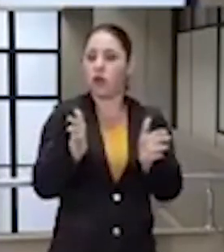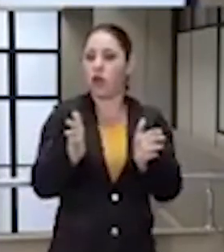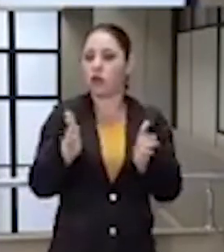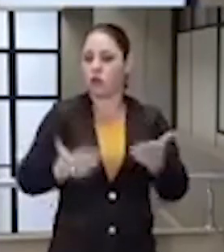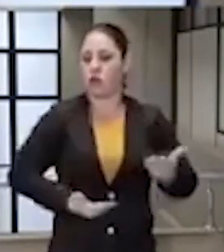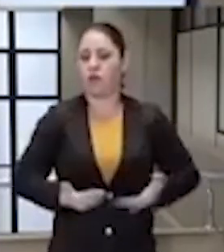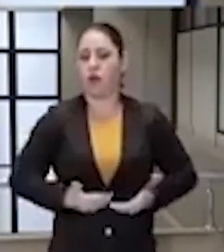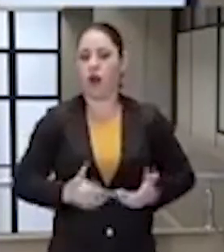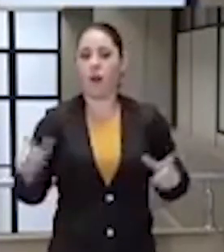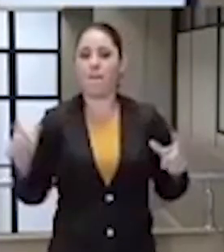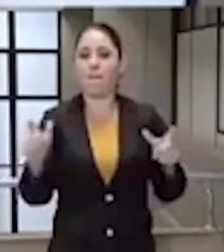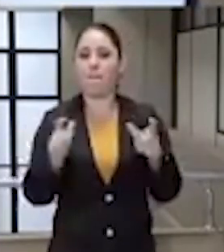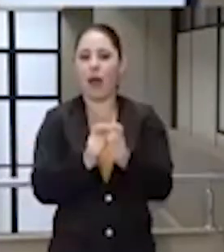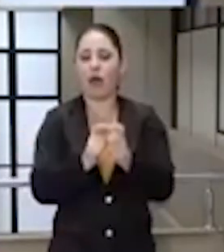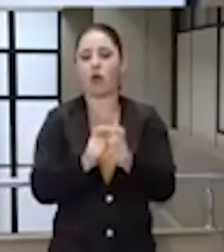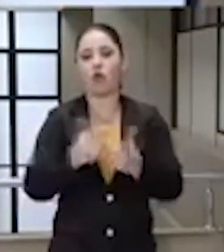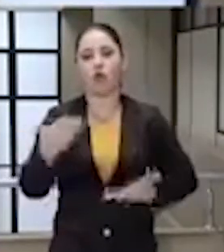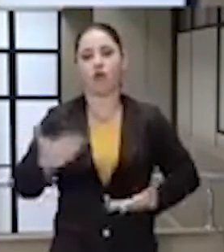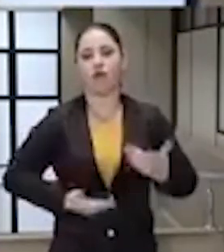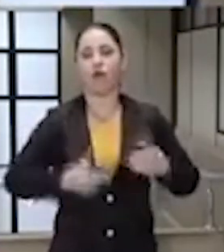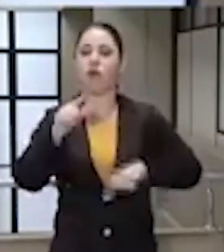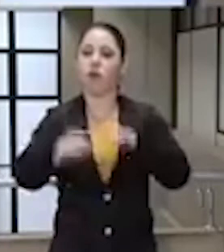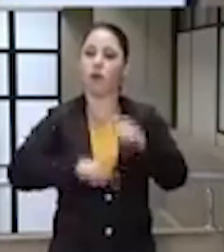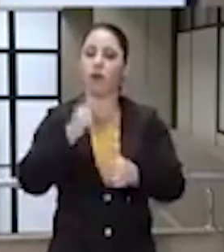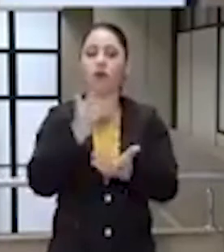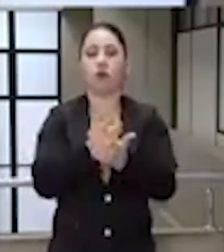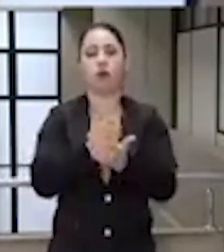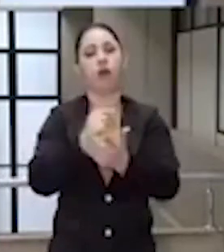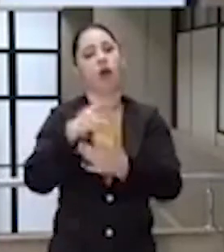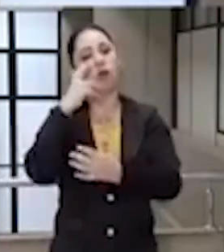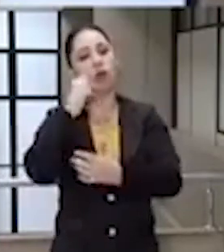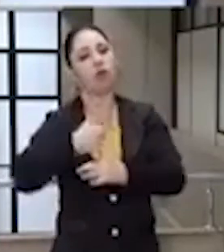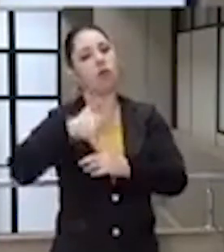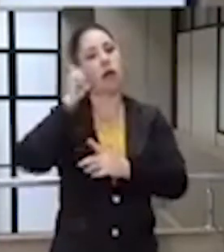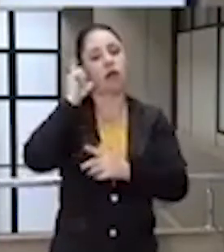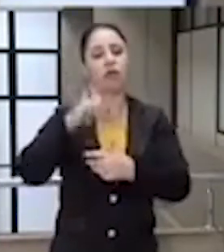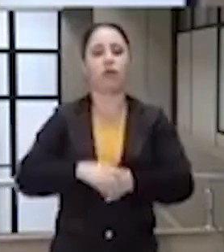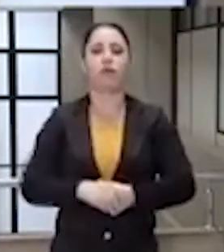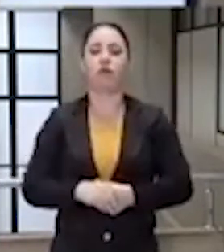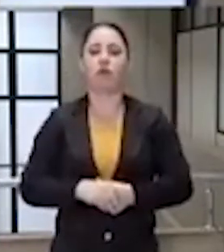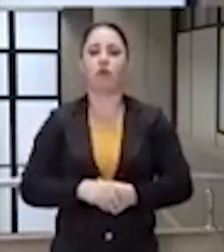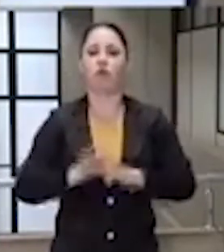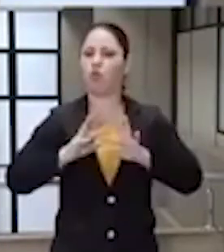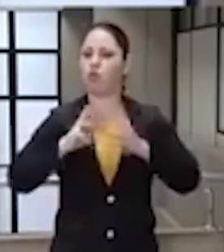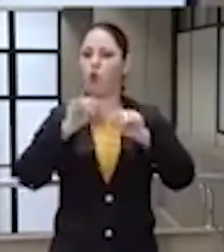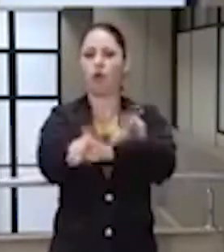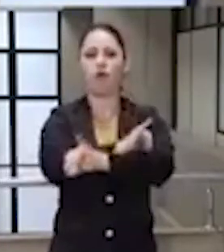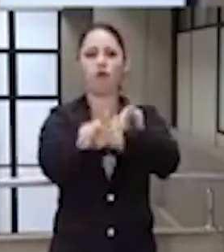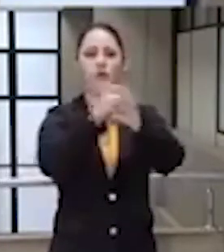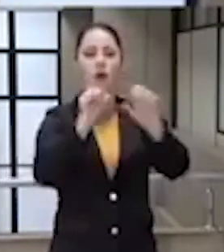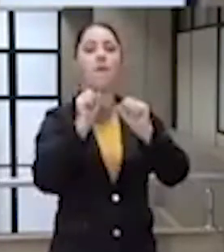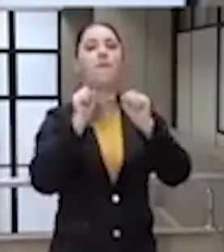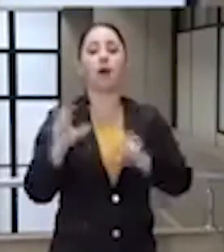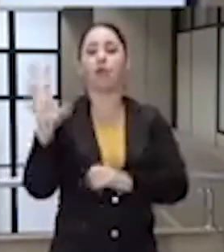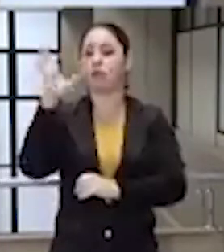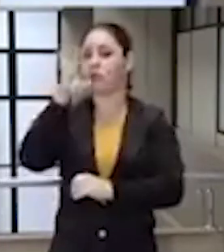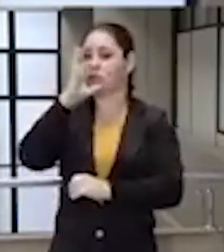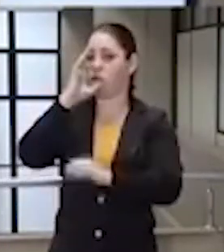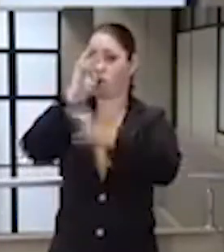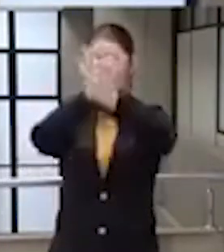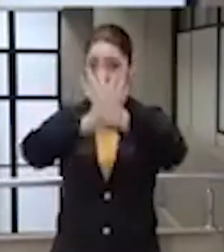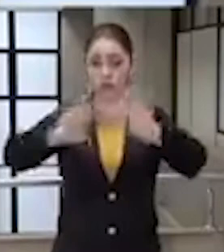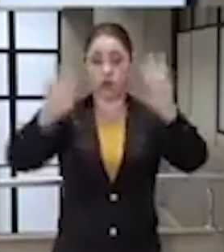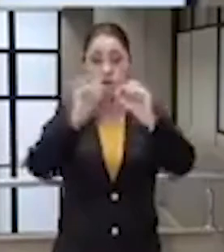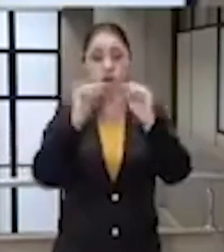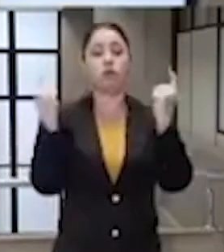servidores. Houve uma redução ainda maior da que já tinha sido adotada. Todas essas informações podem ser conferidas no site